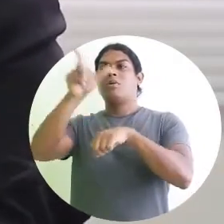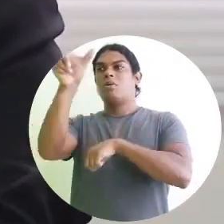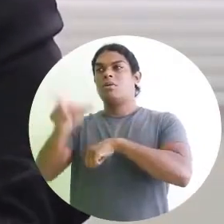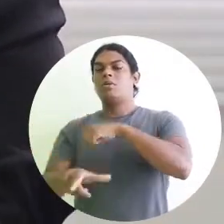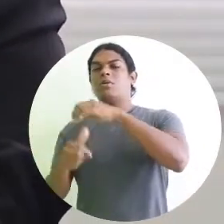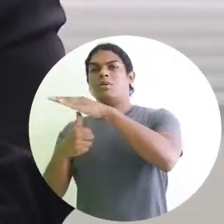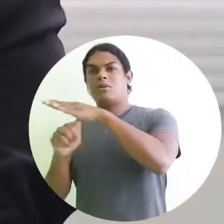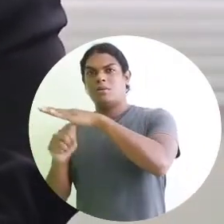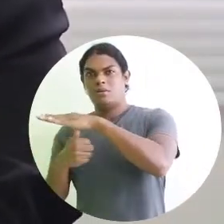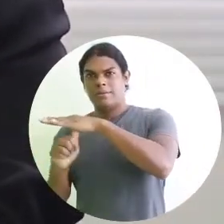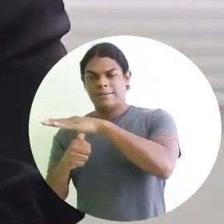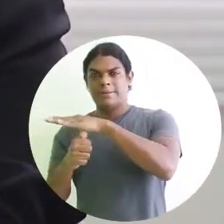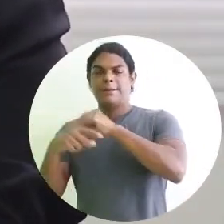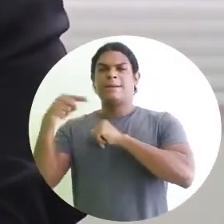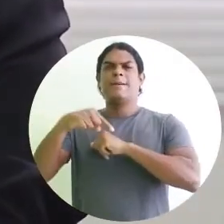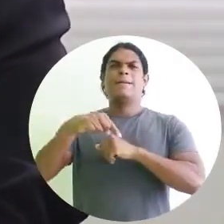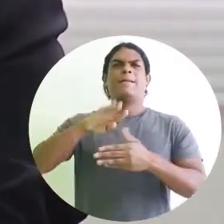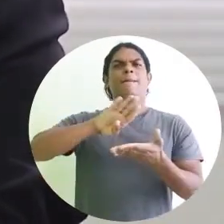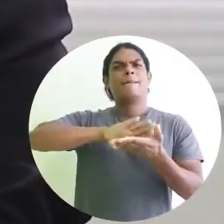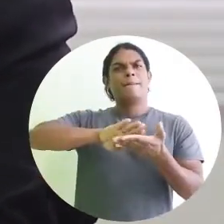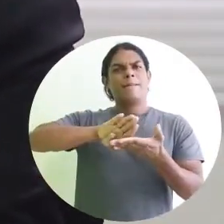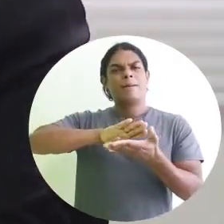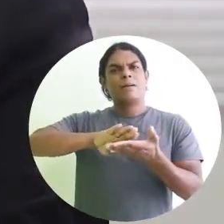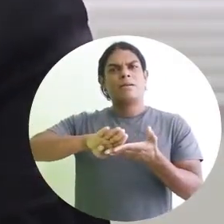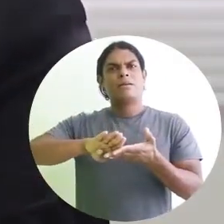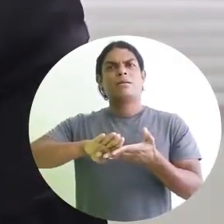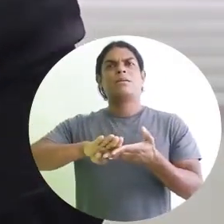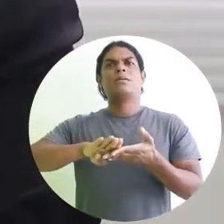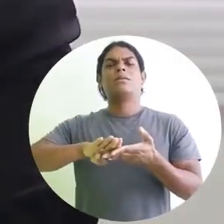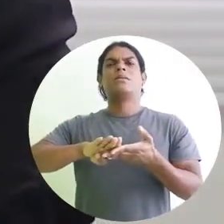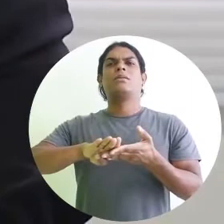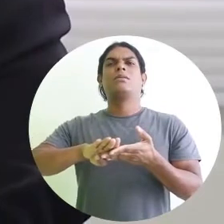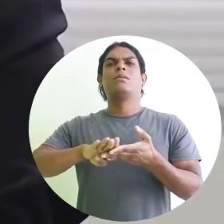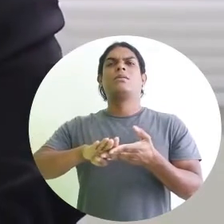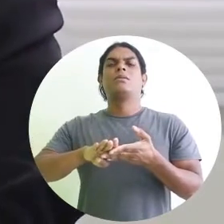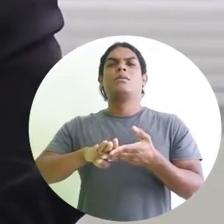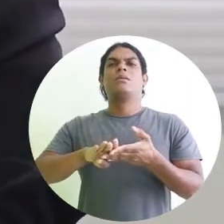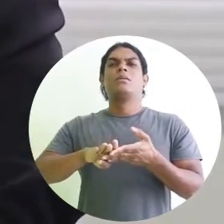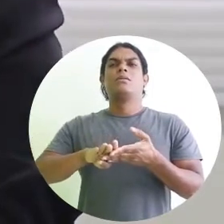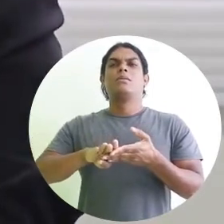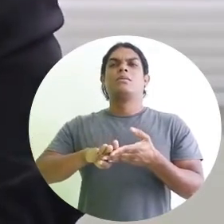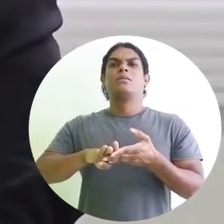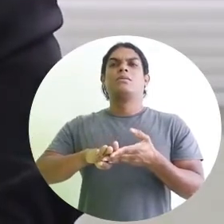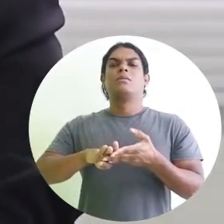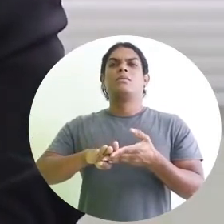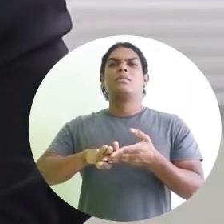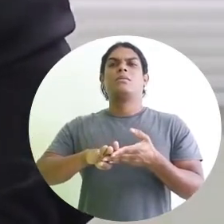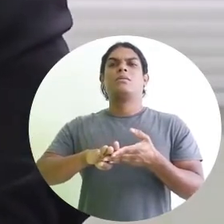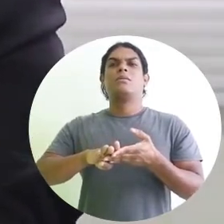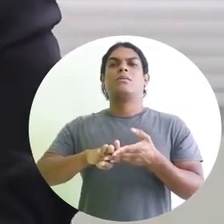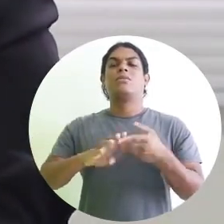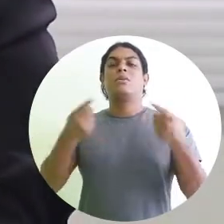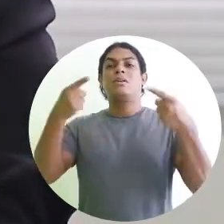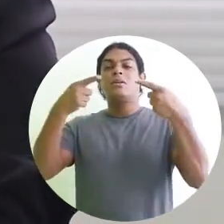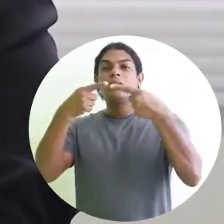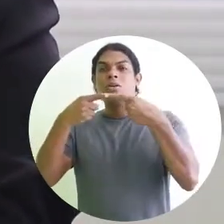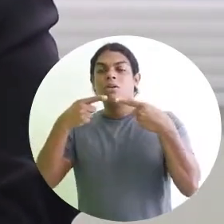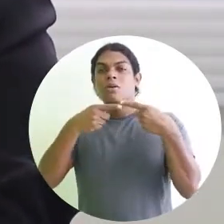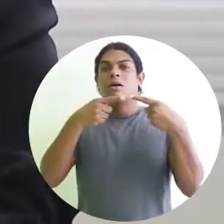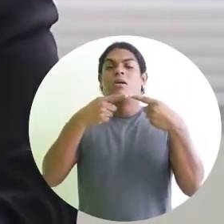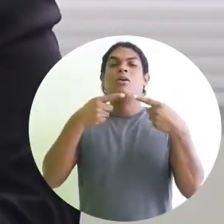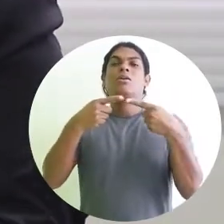Esse banco remetente vai entrar em contato com o banco cobrador, que é o banco do importador.